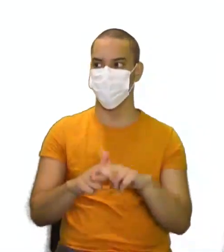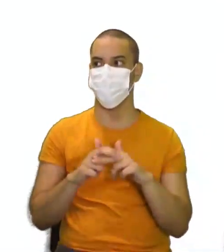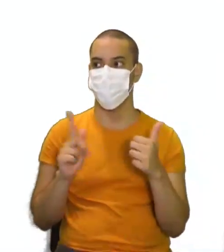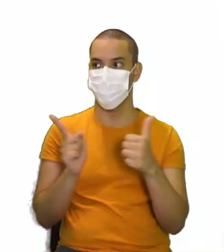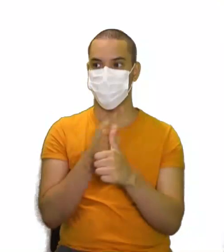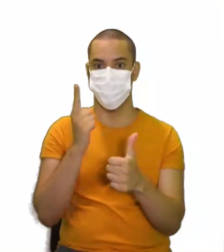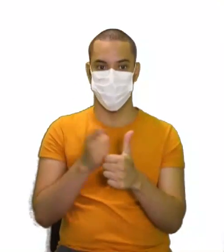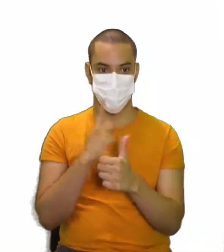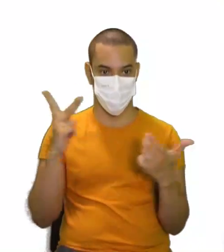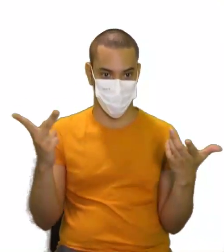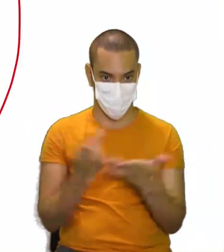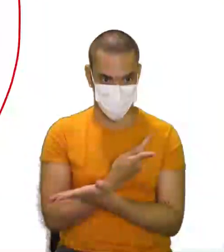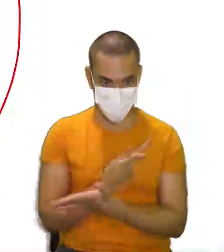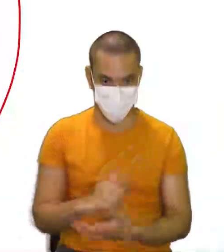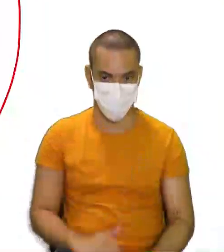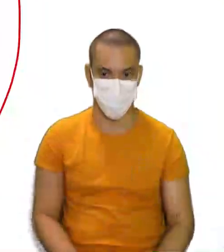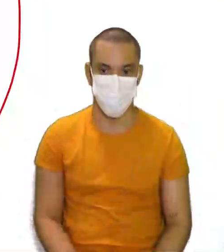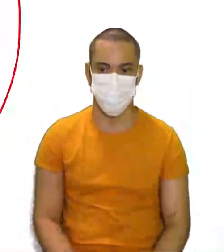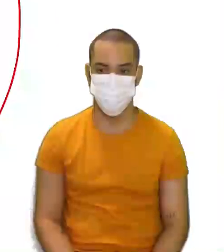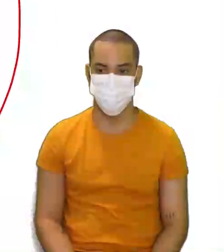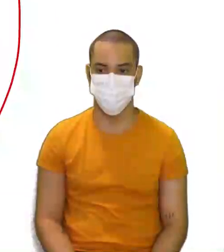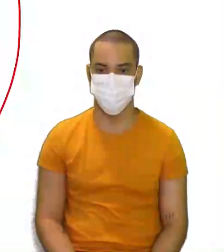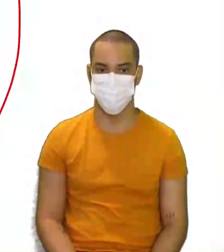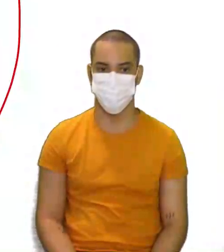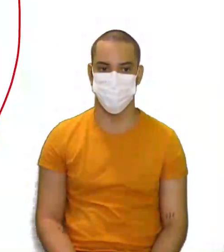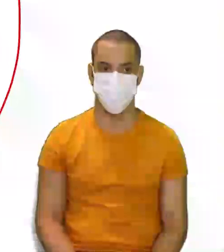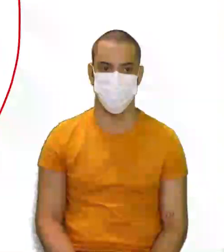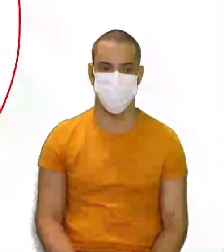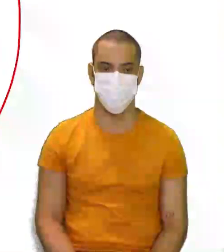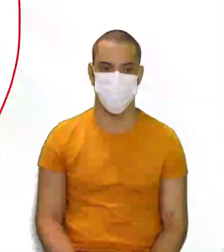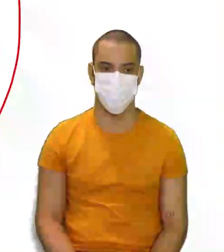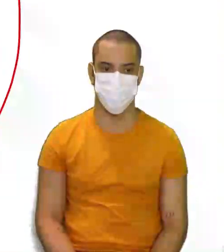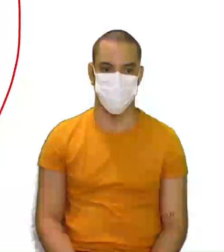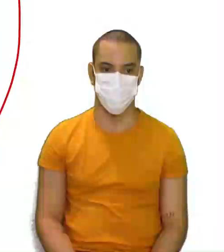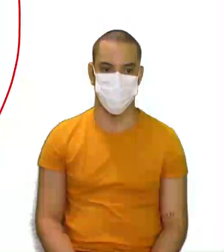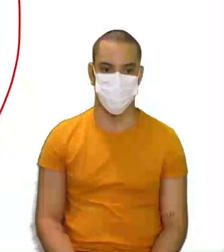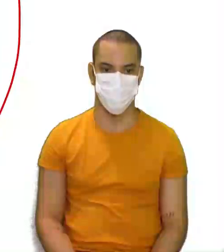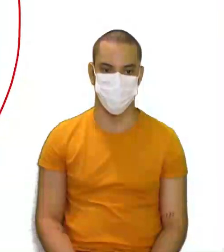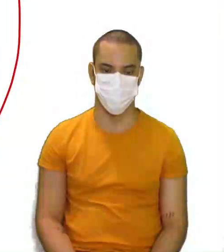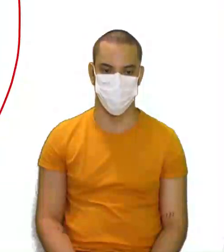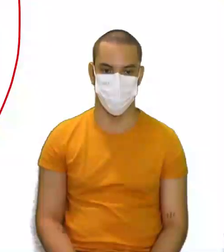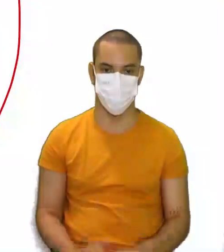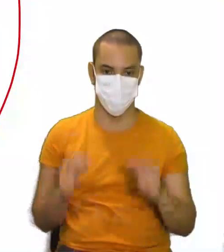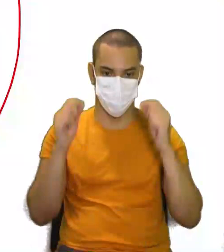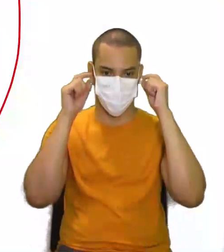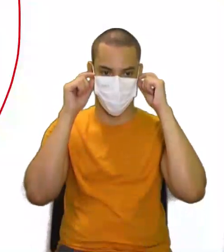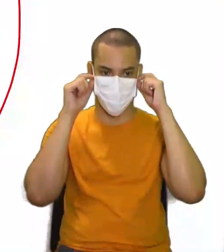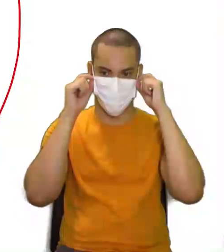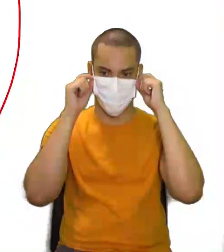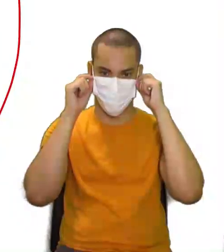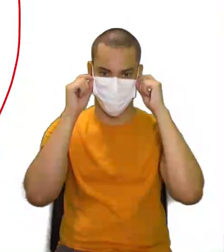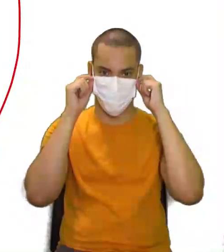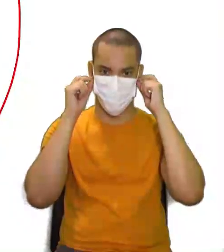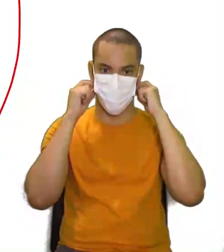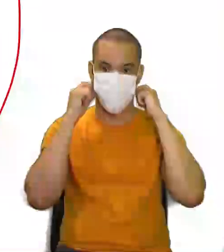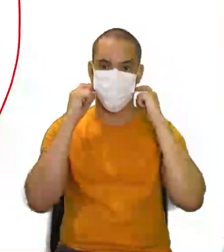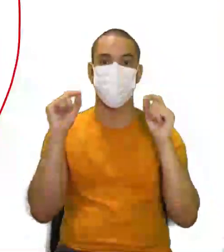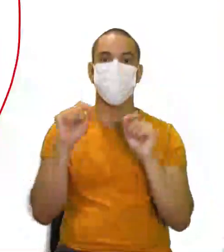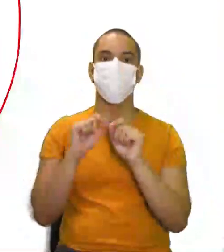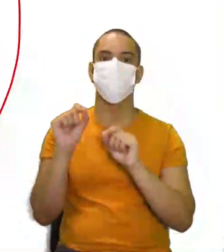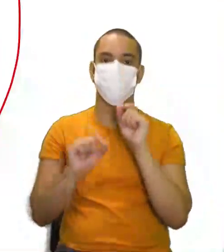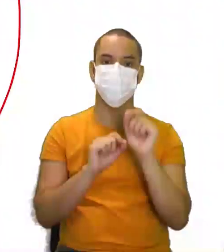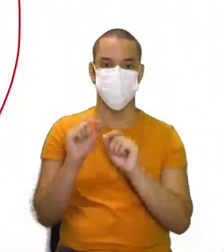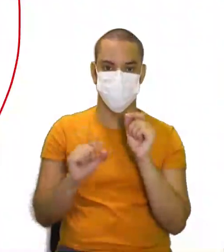primeira situação. Então, vamos lá. Refazendo aqui. Sobre essa situação, é correto afirmar que na posição